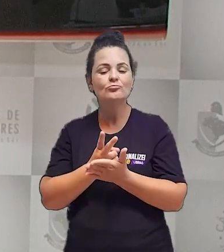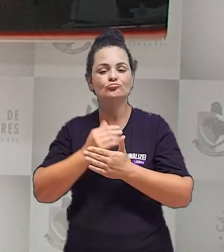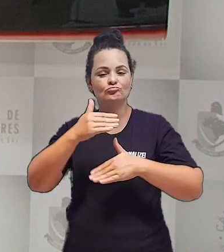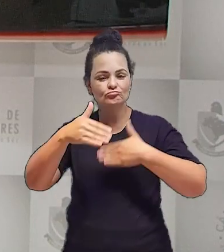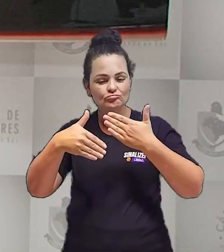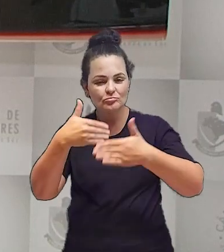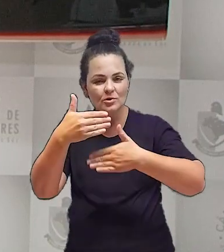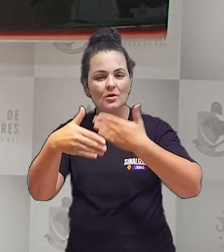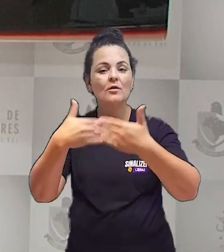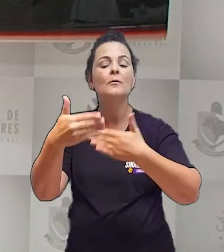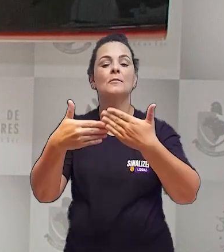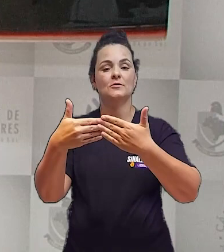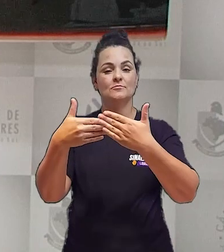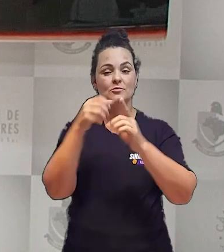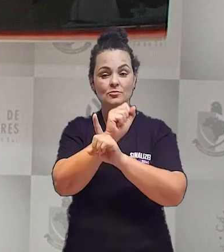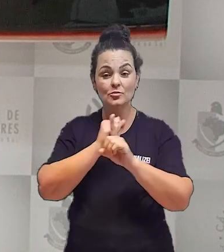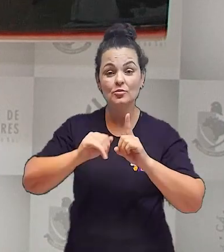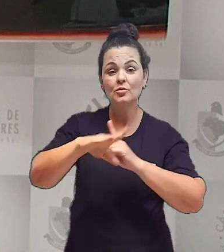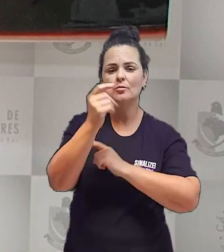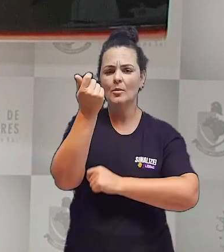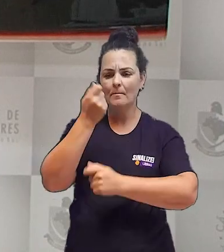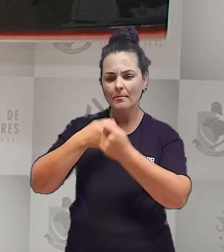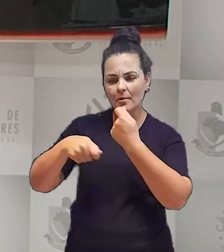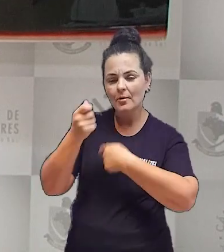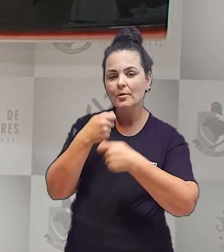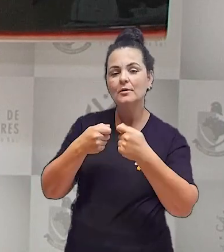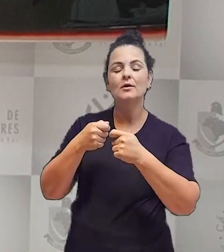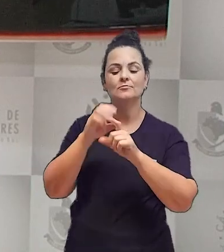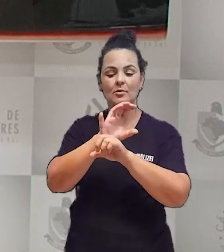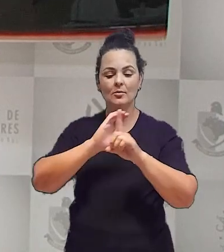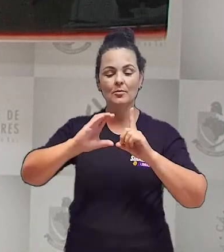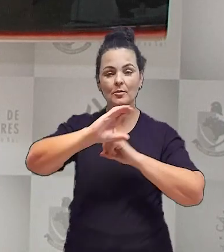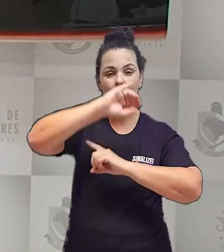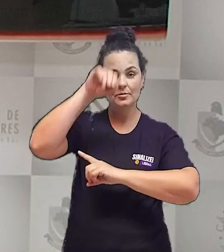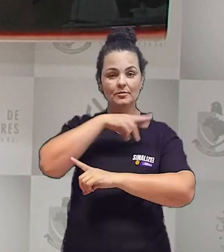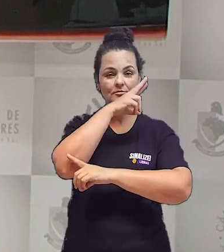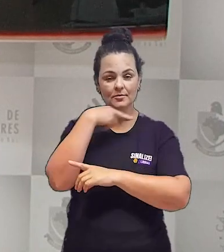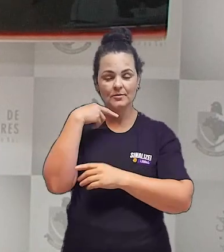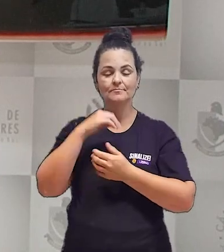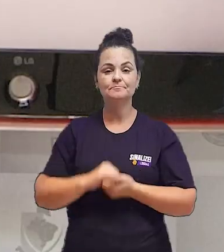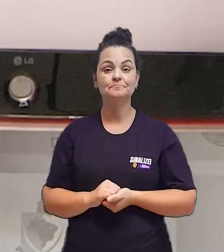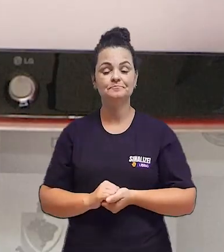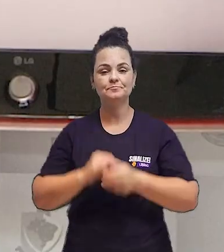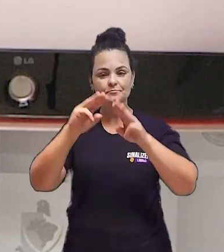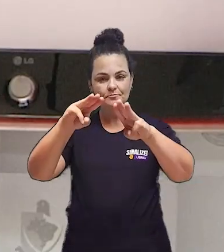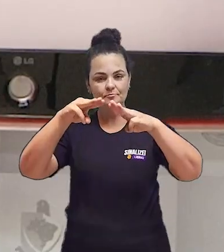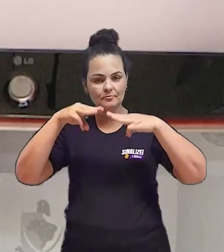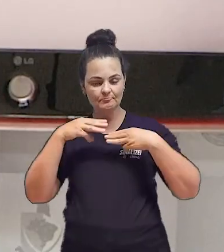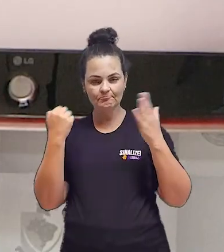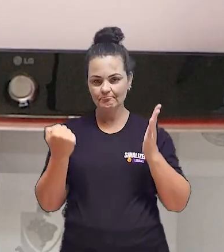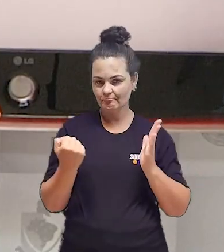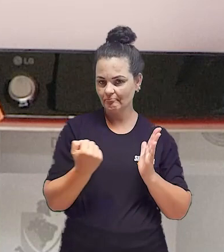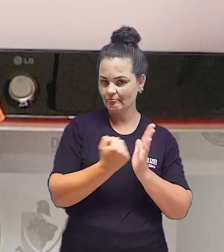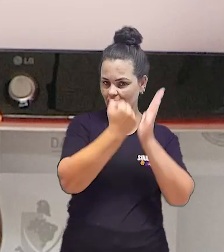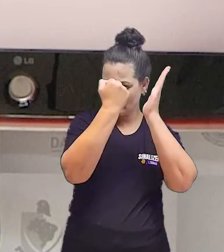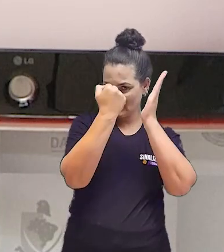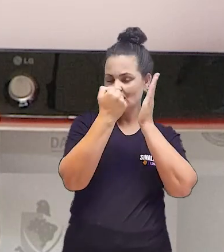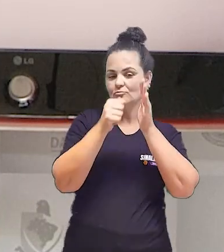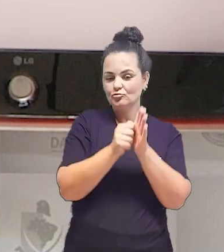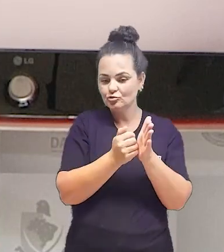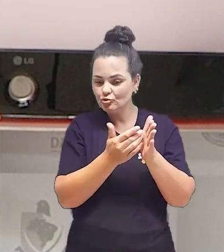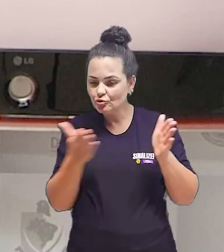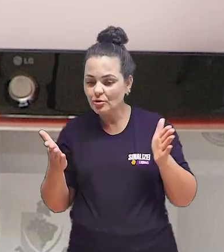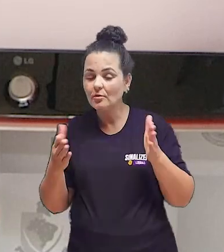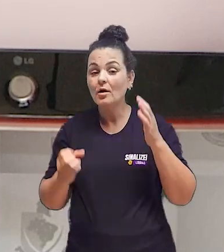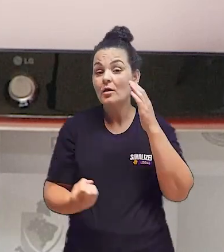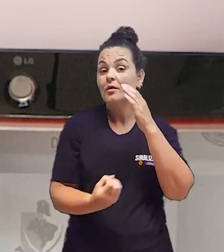um papel significativo no desenvolvimento socioeconômico da comunidade jaraguaense a Moção destaca o notável